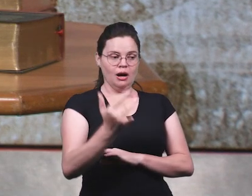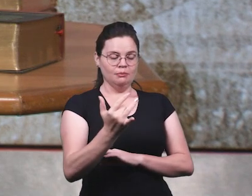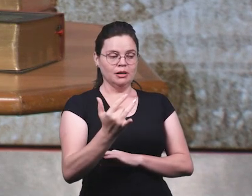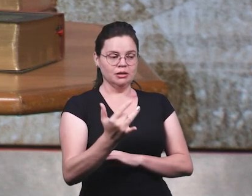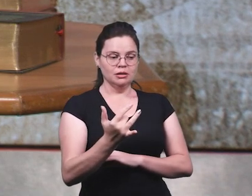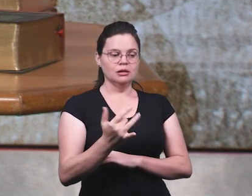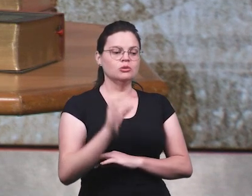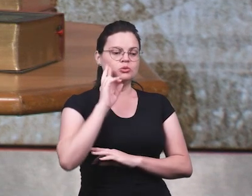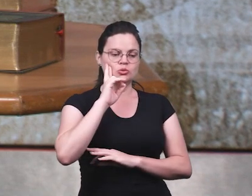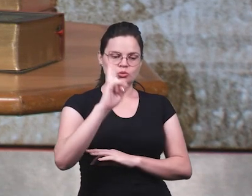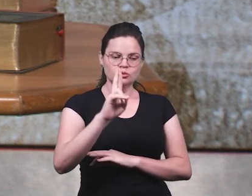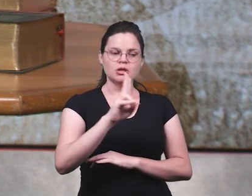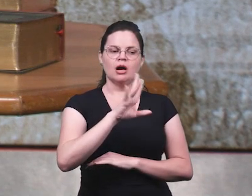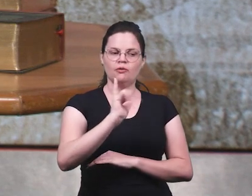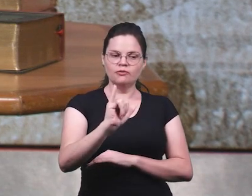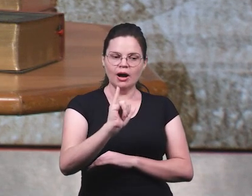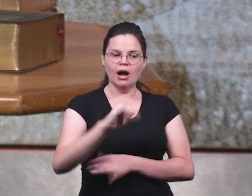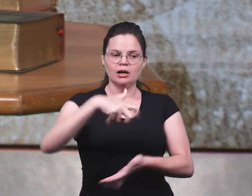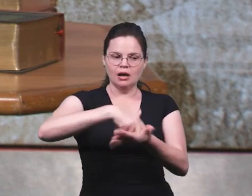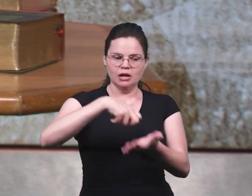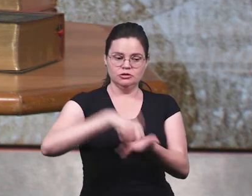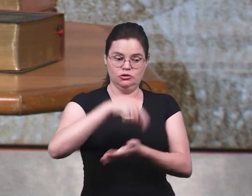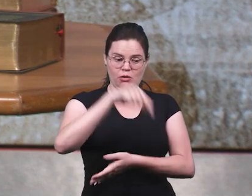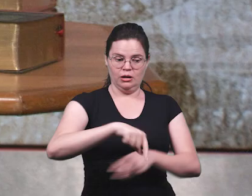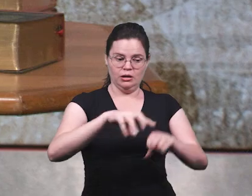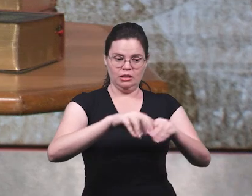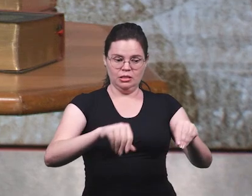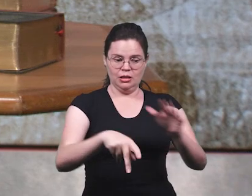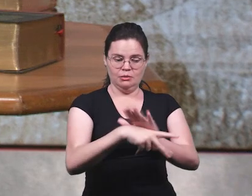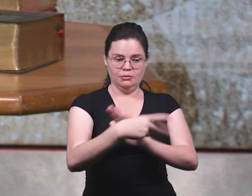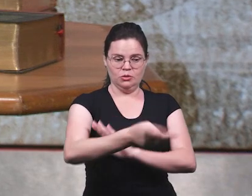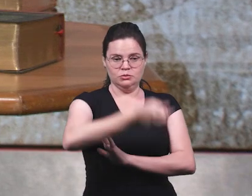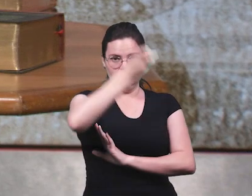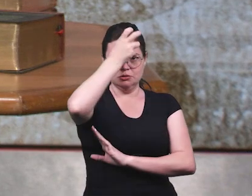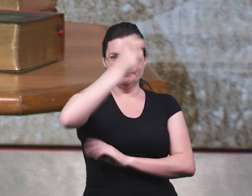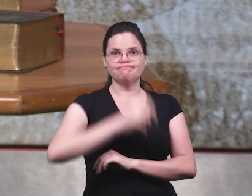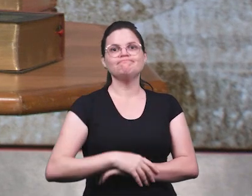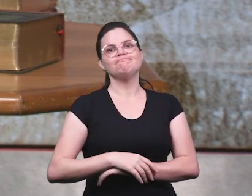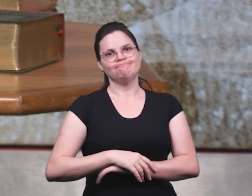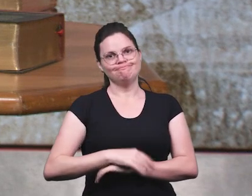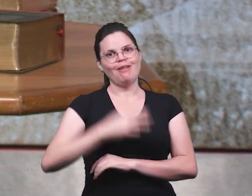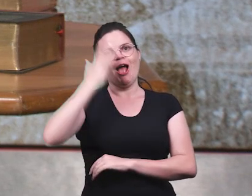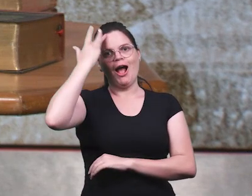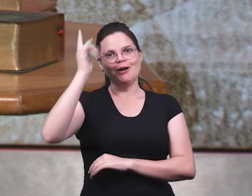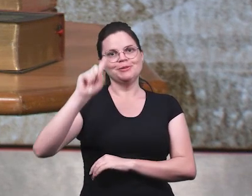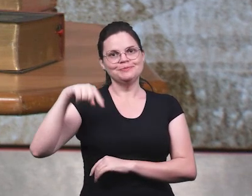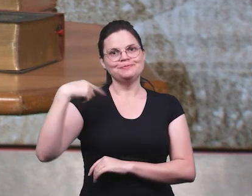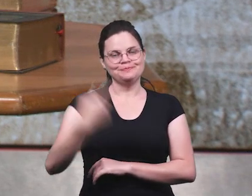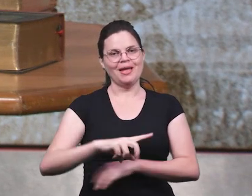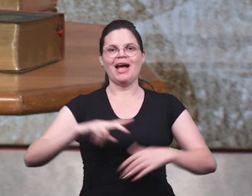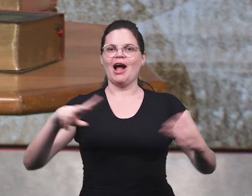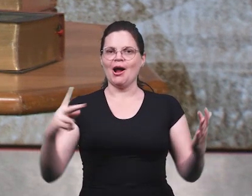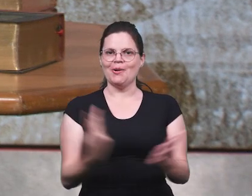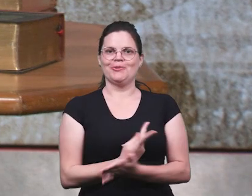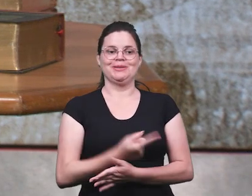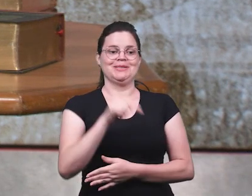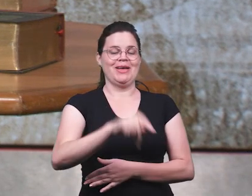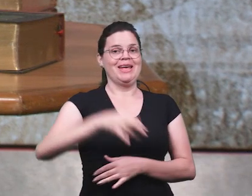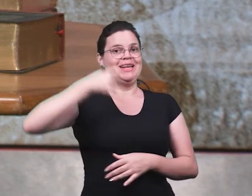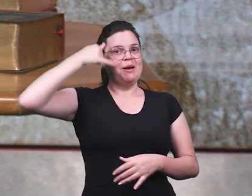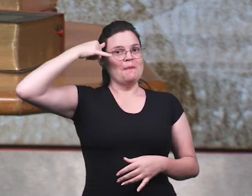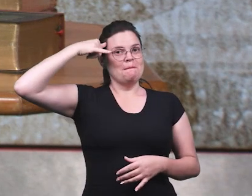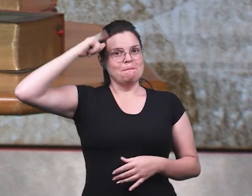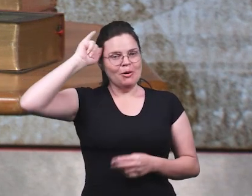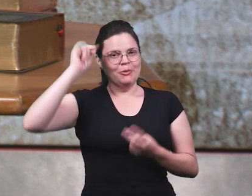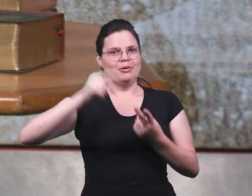o Senhor essa coisa na terra. E o Senhor fez essa coisa no dia seguinte, e todo o gado dos